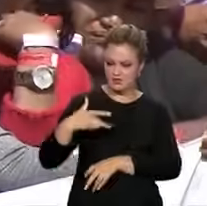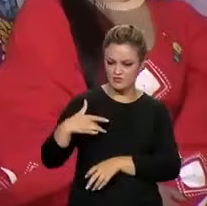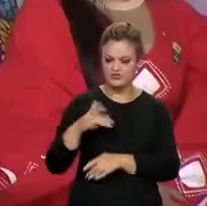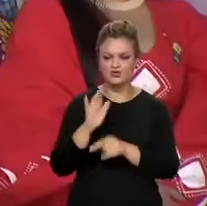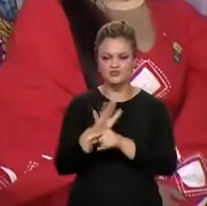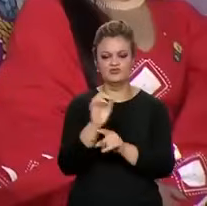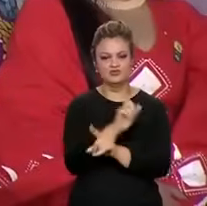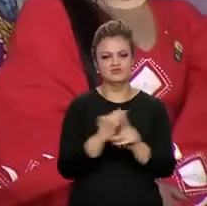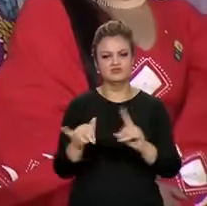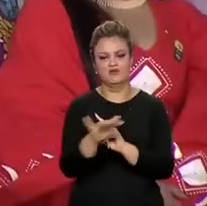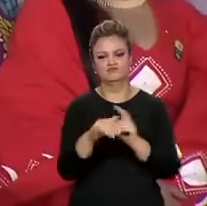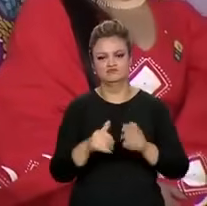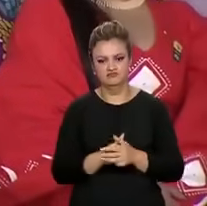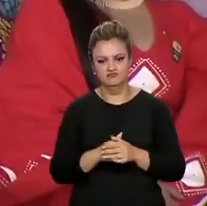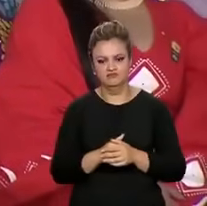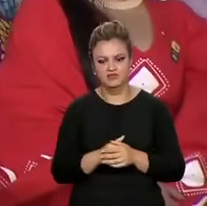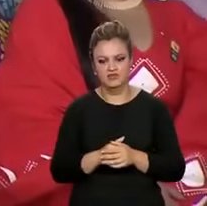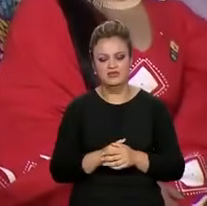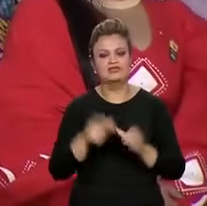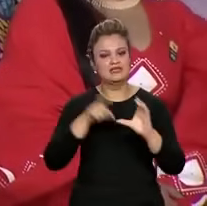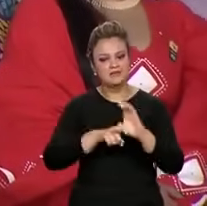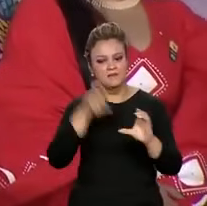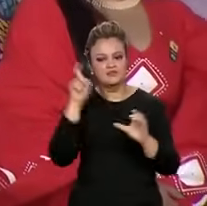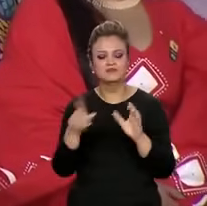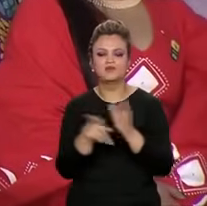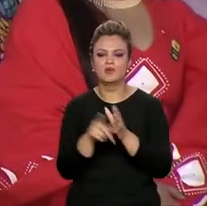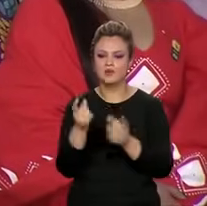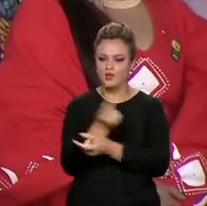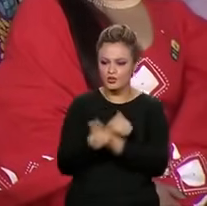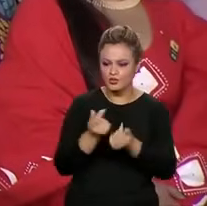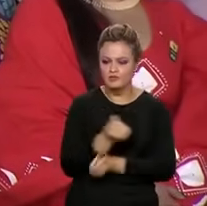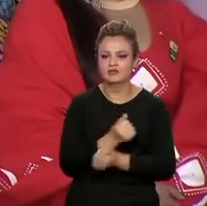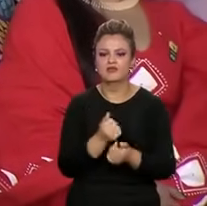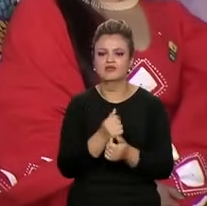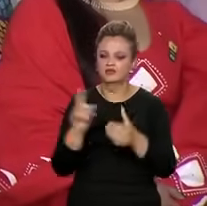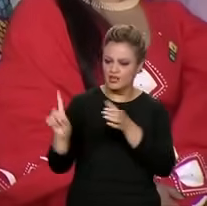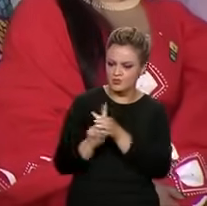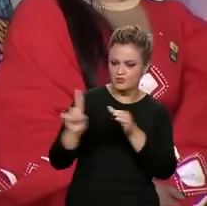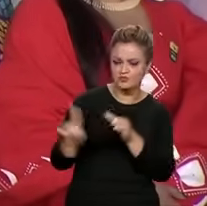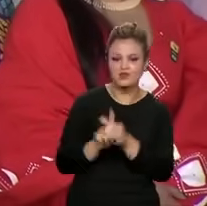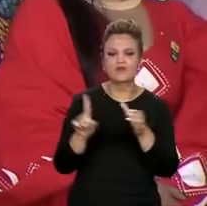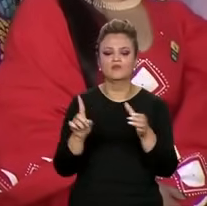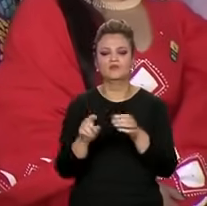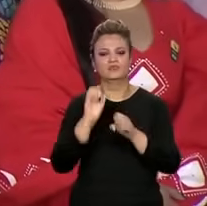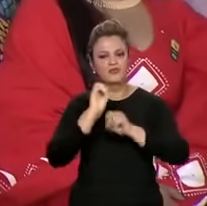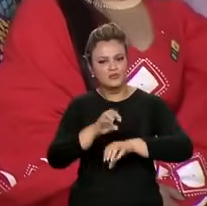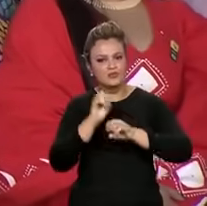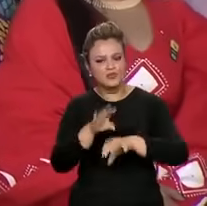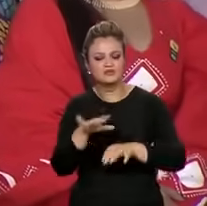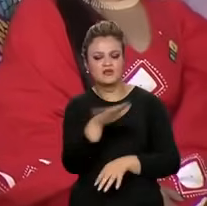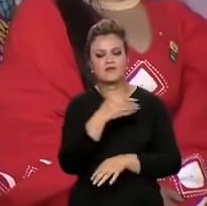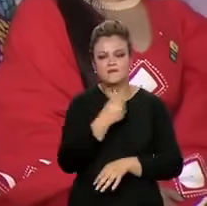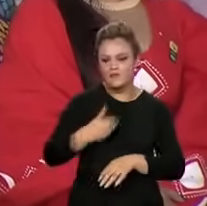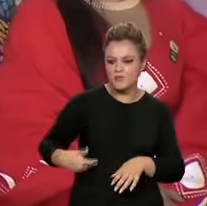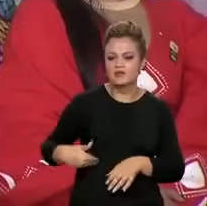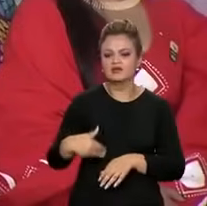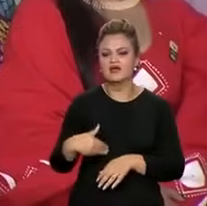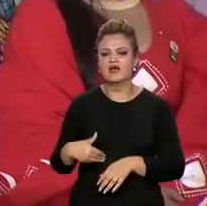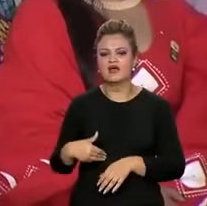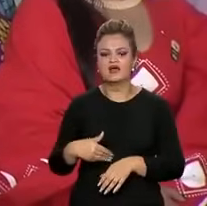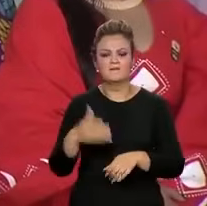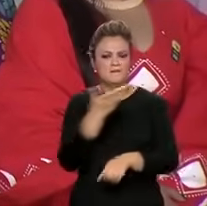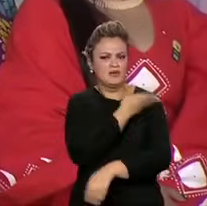da Assistência Social pública da Autonomia Econômica da inclusão da educação pública não